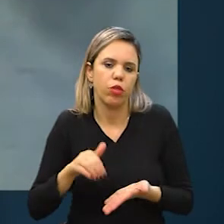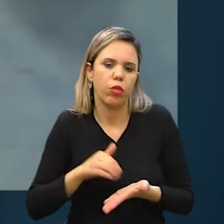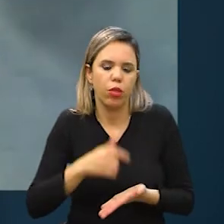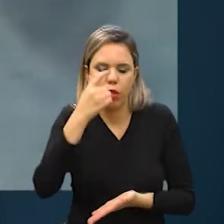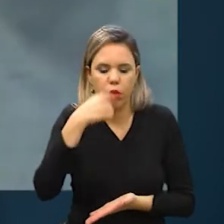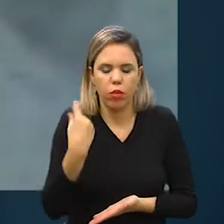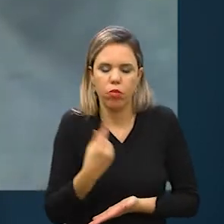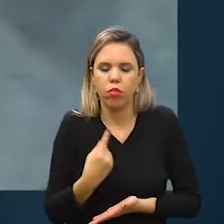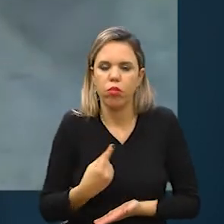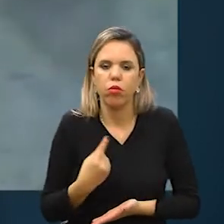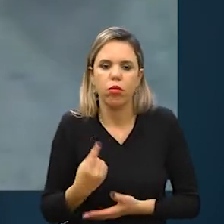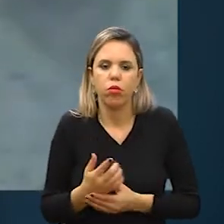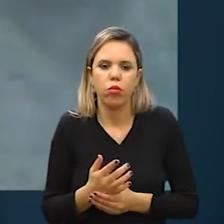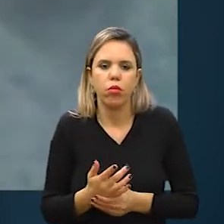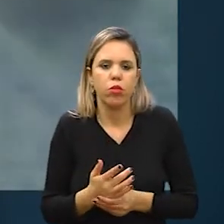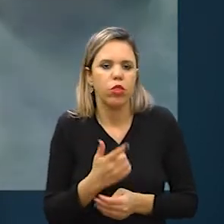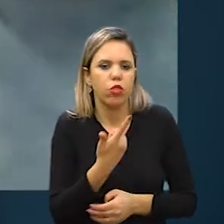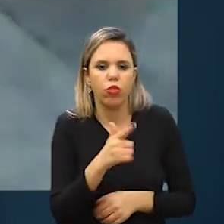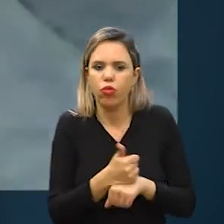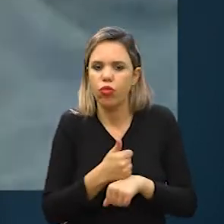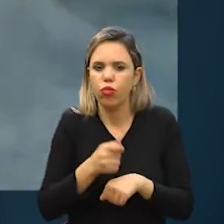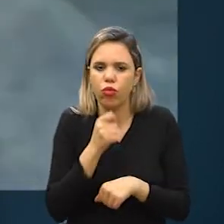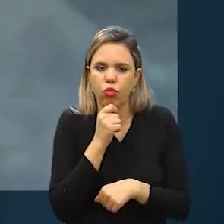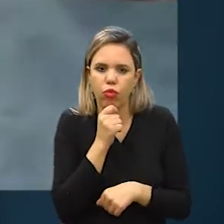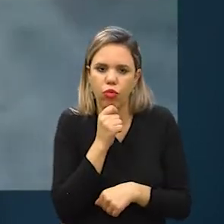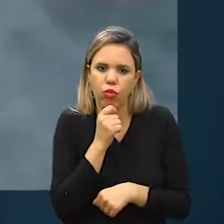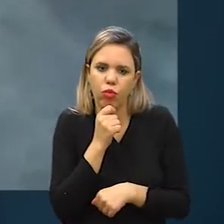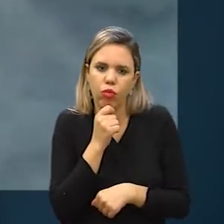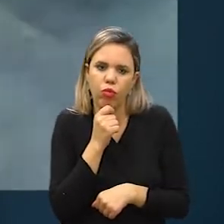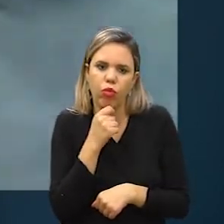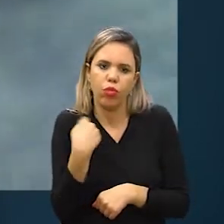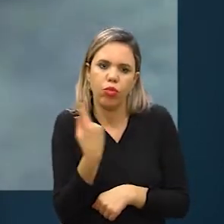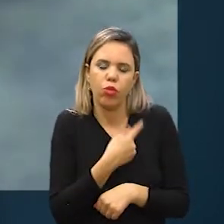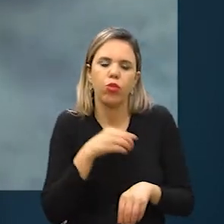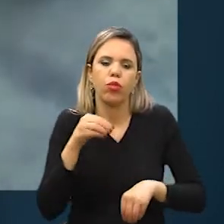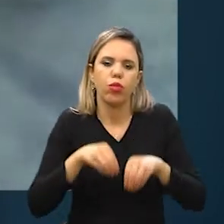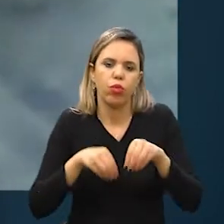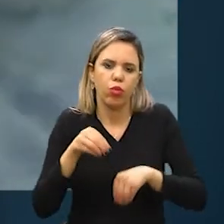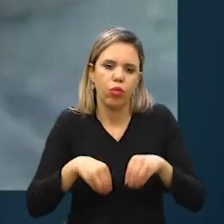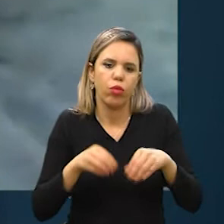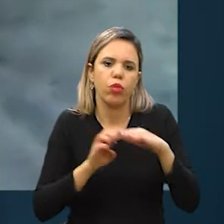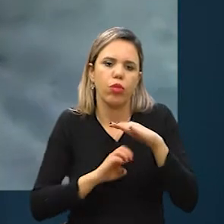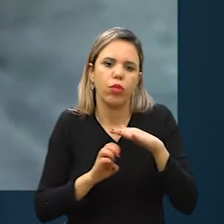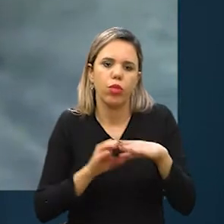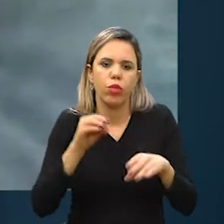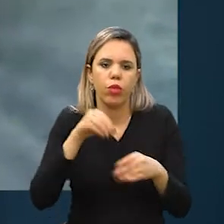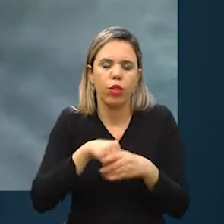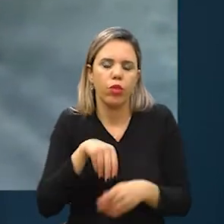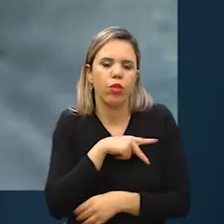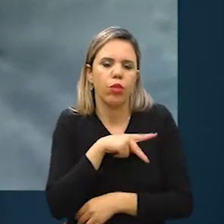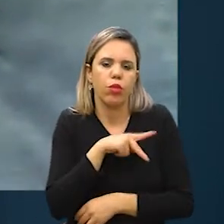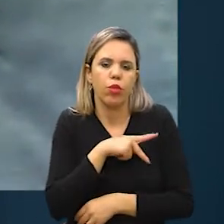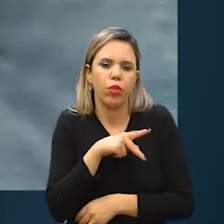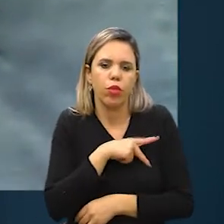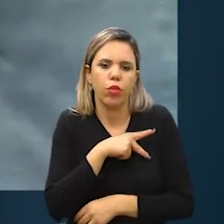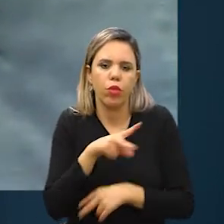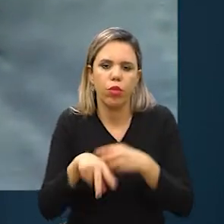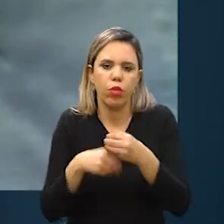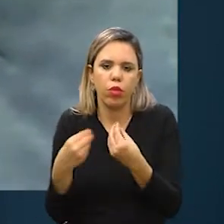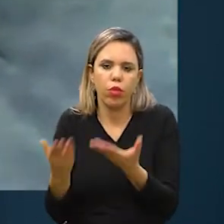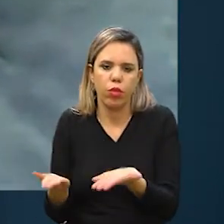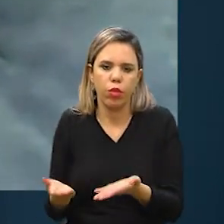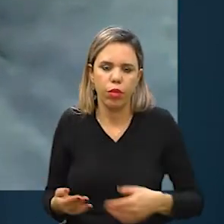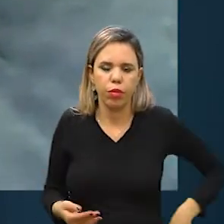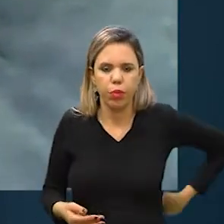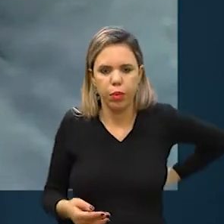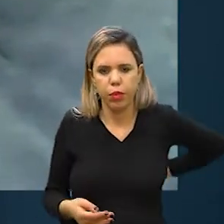escritório era eu sozinho, eu não tinha equipe por enquanto. Foi aí que nós montamos a Microlins dentro do Palmeiras, e o presente para